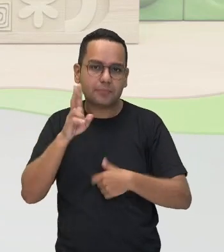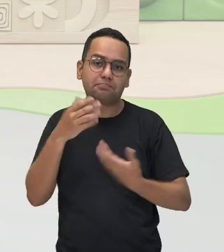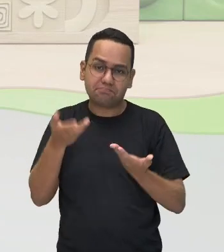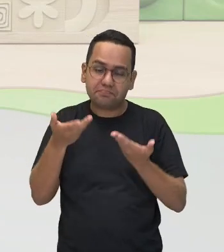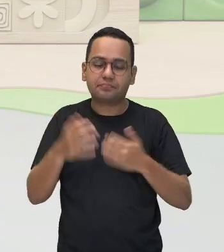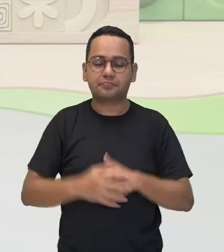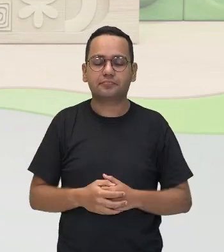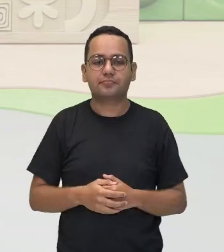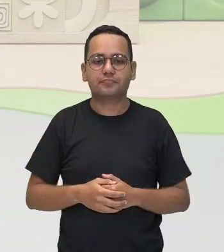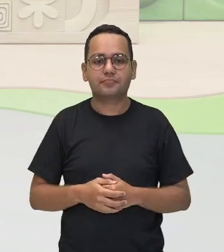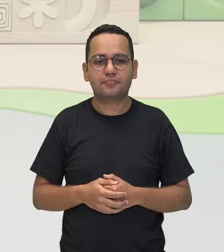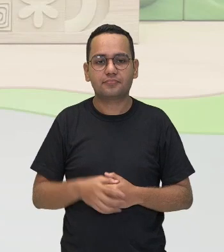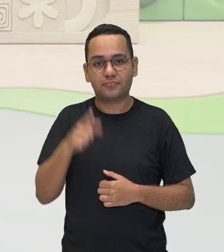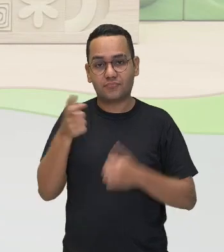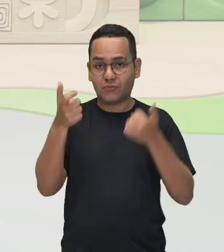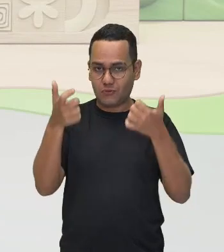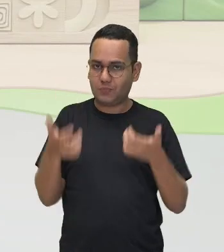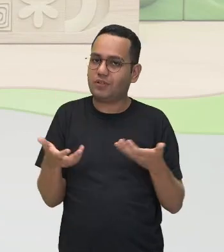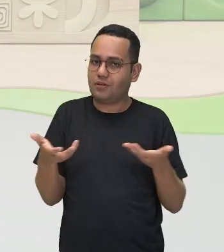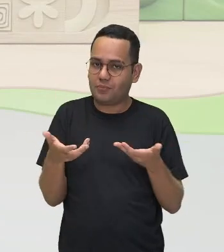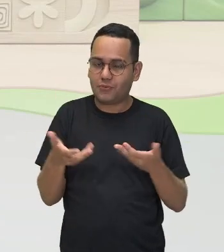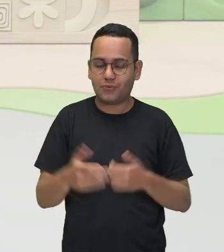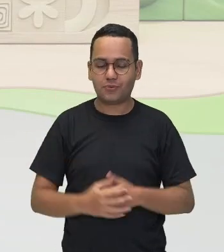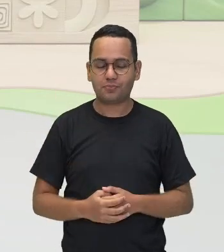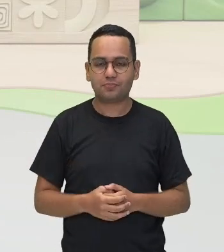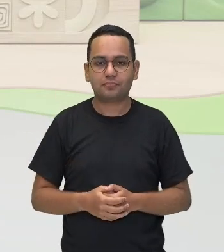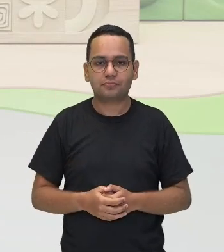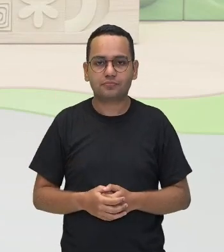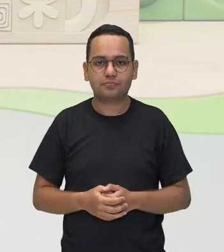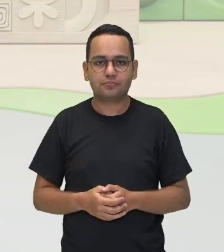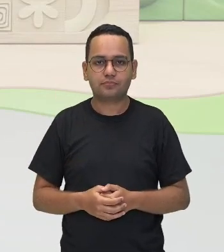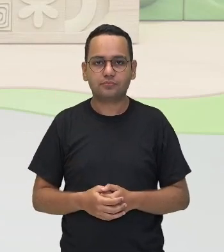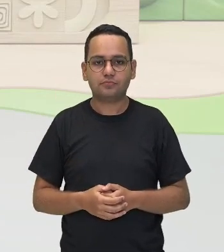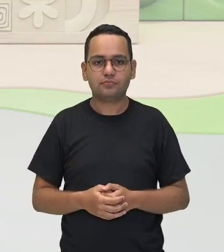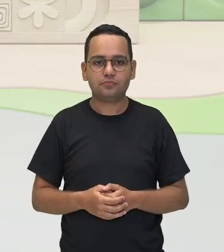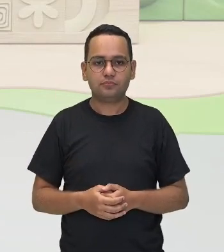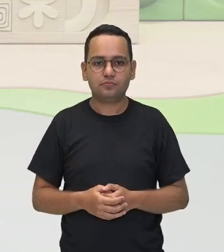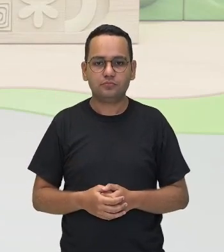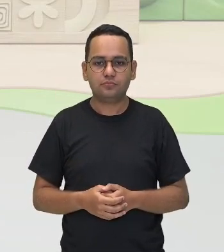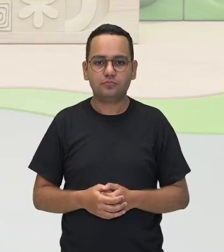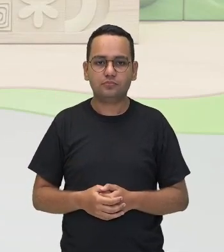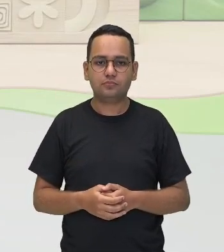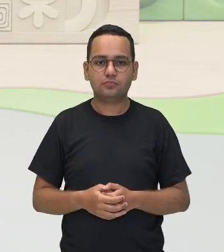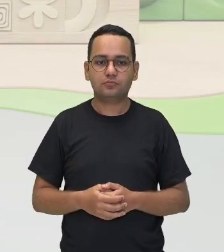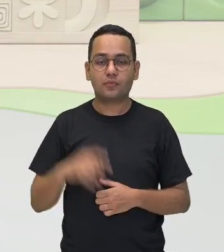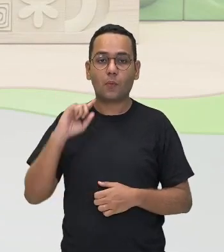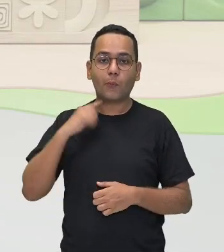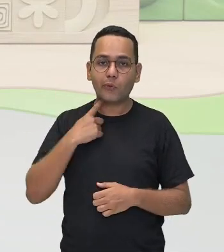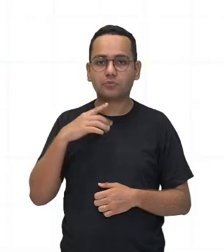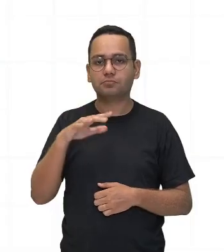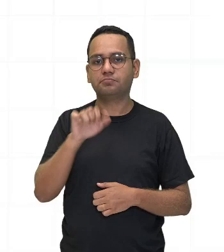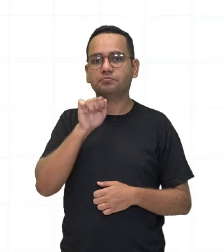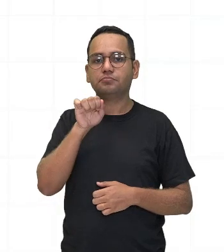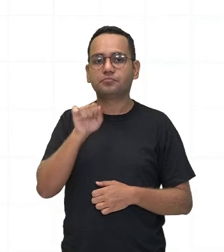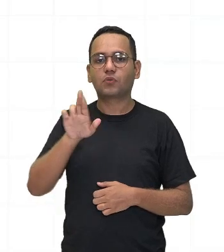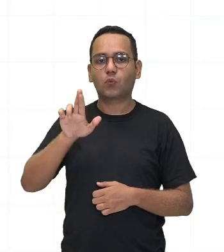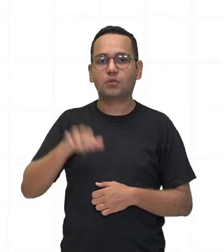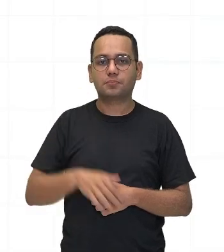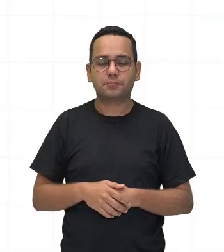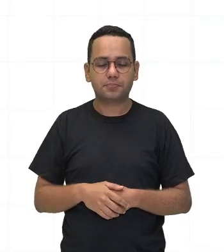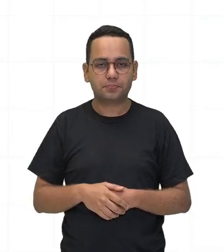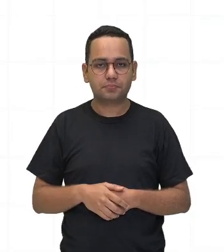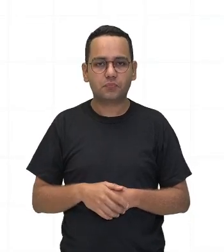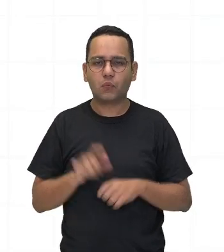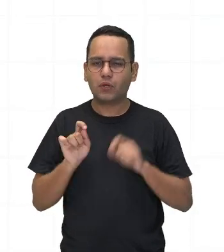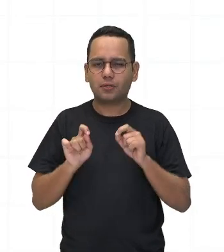vamos falar sobre isso aí na nossa aula de hoje, sobre a poluição do ar. Vejam aí o que é a poluição